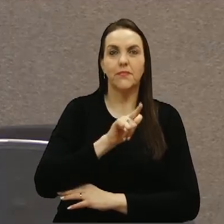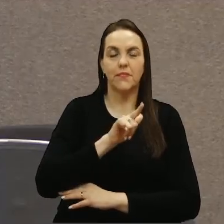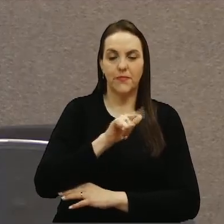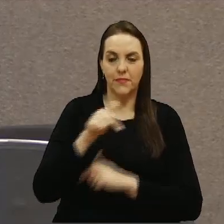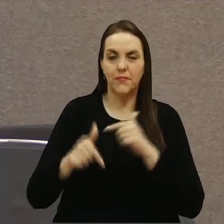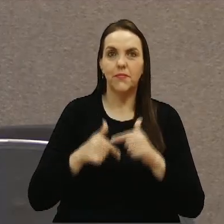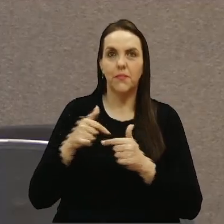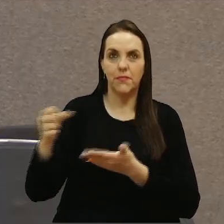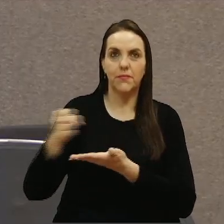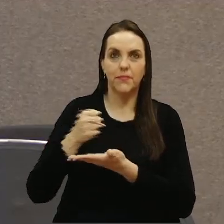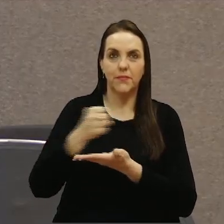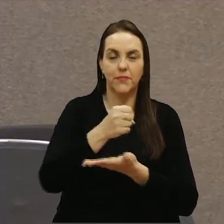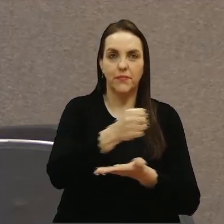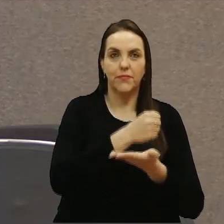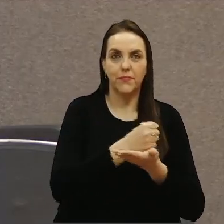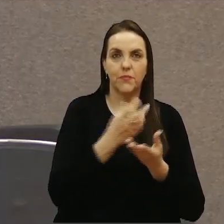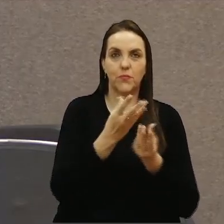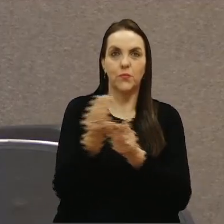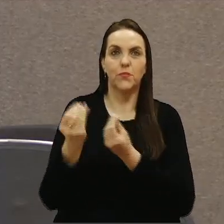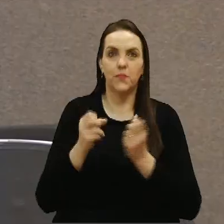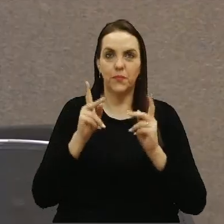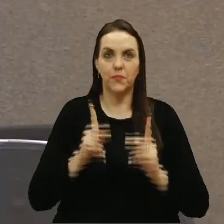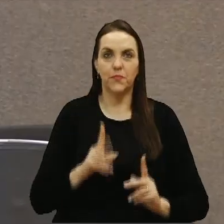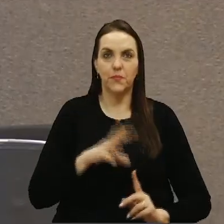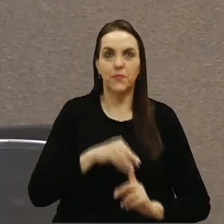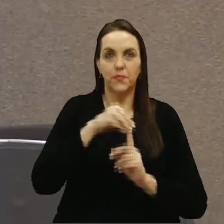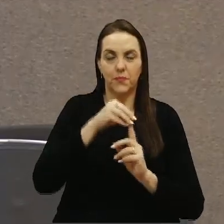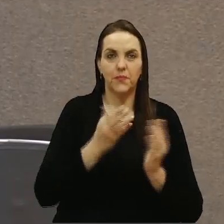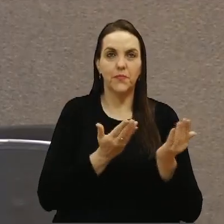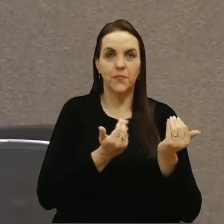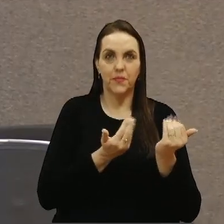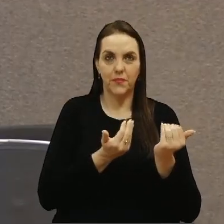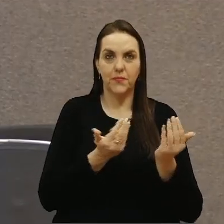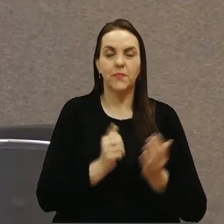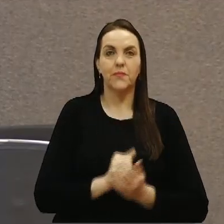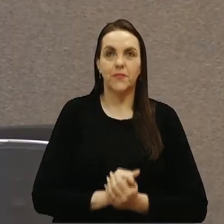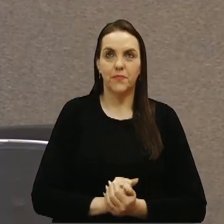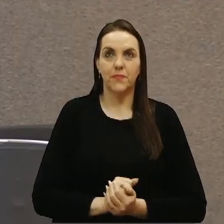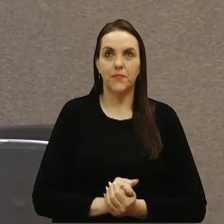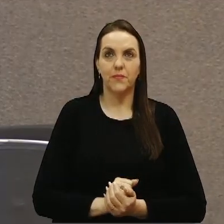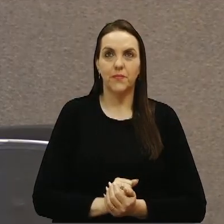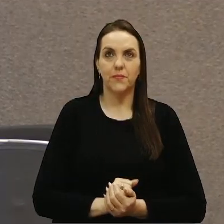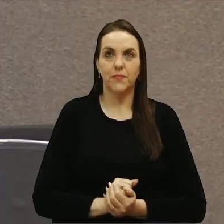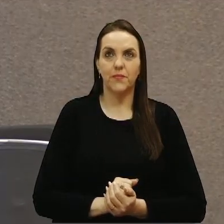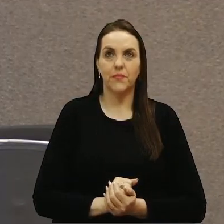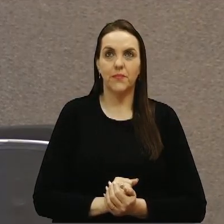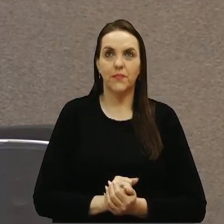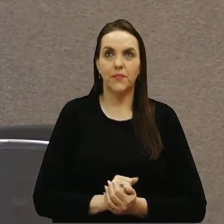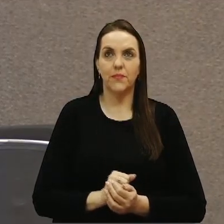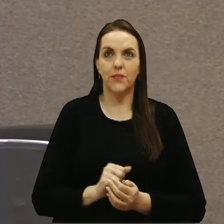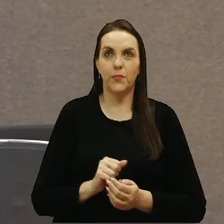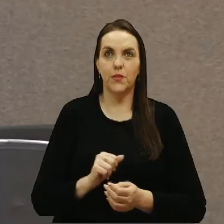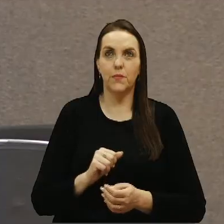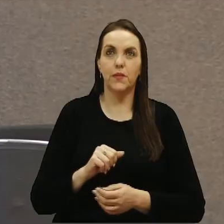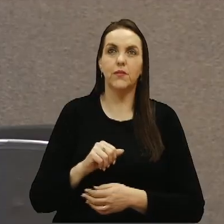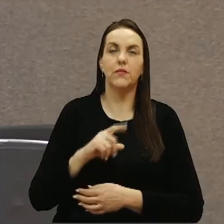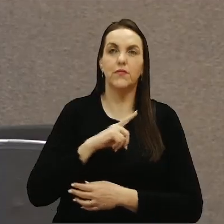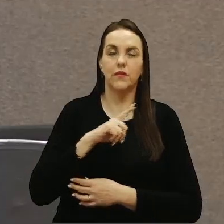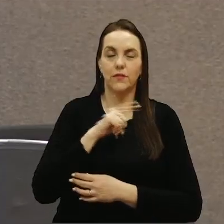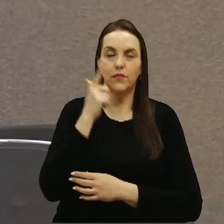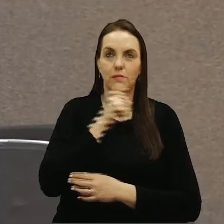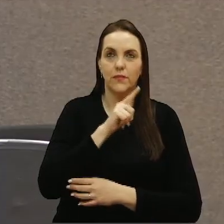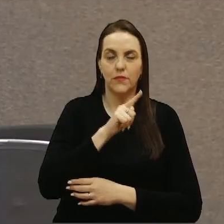uma multidão de pessoas, principalmente os jovens, né, e consegue, através da